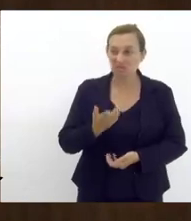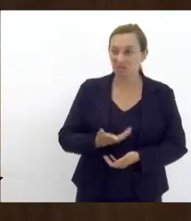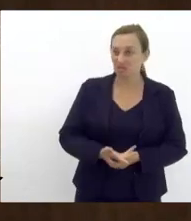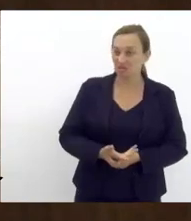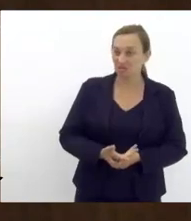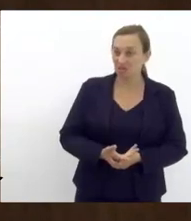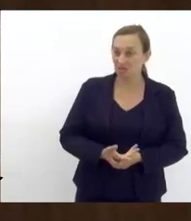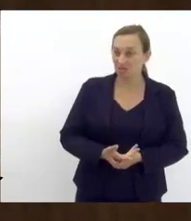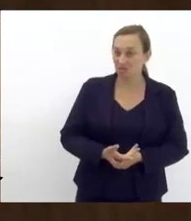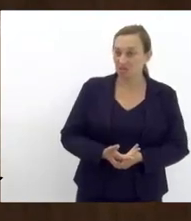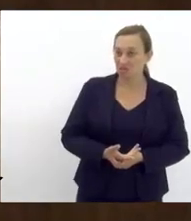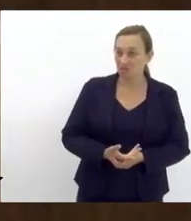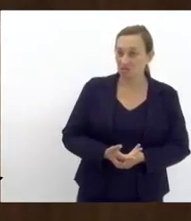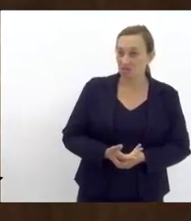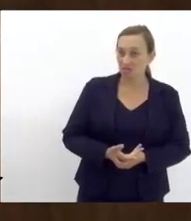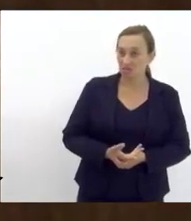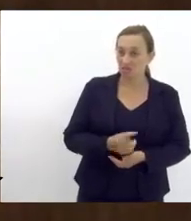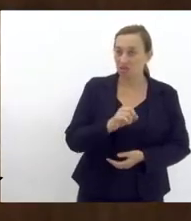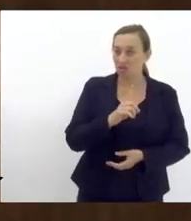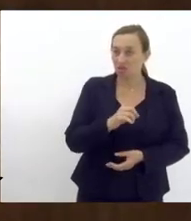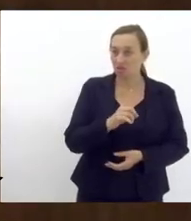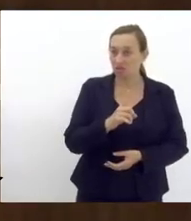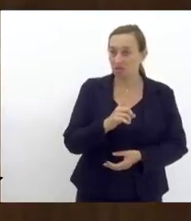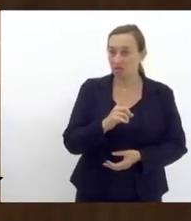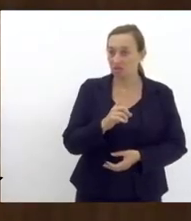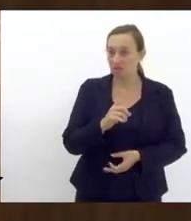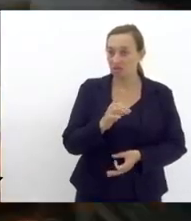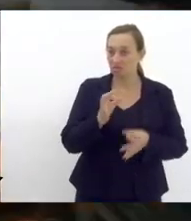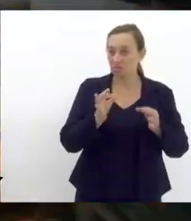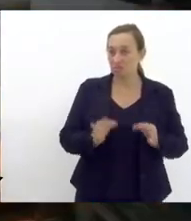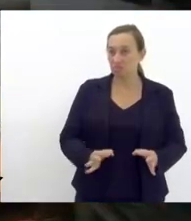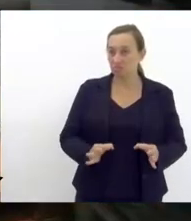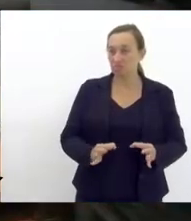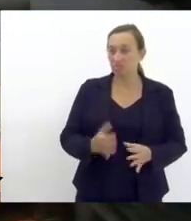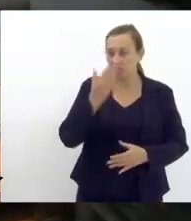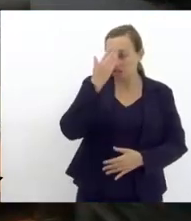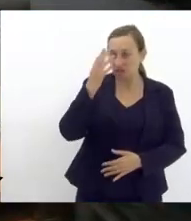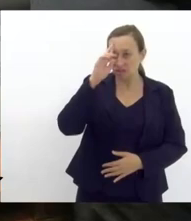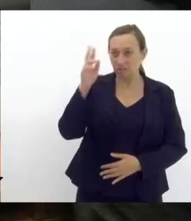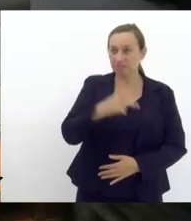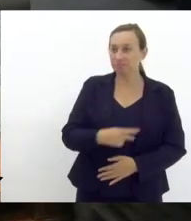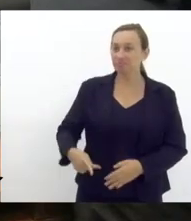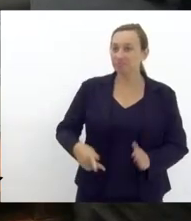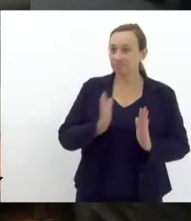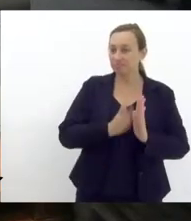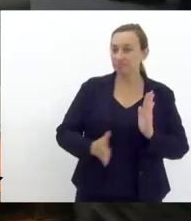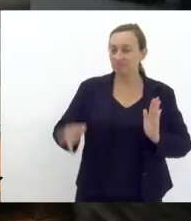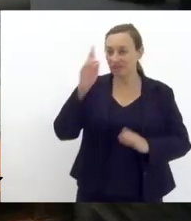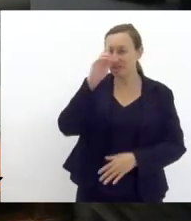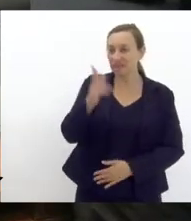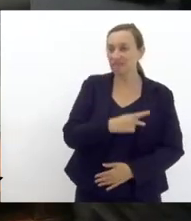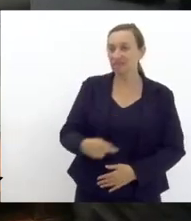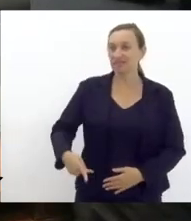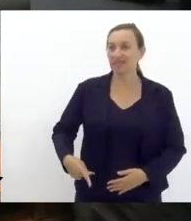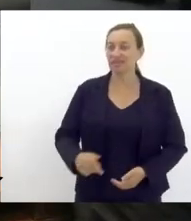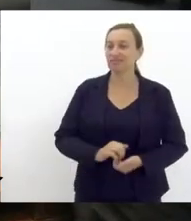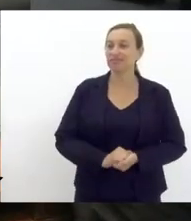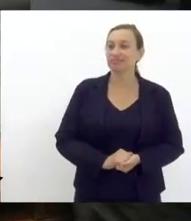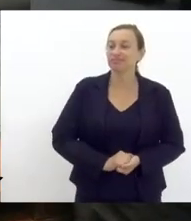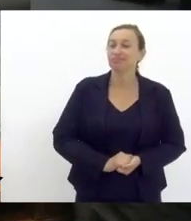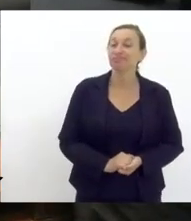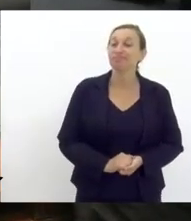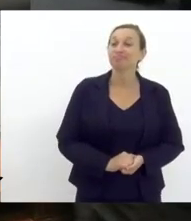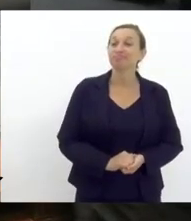E extremamente desonestas Muito obrigado senhor presidente questão de ordem presidente Presidente